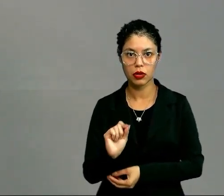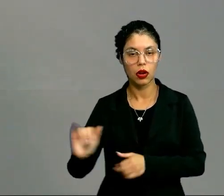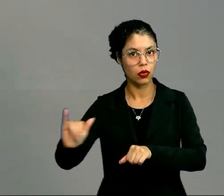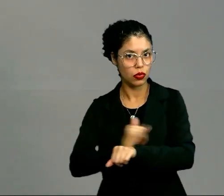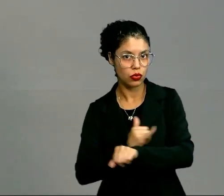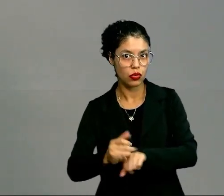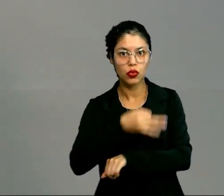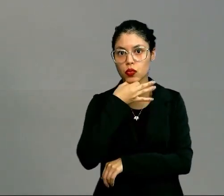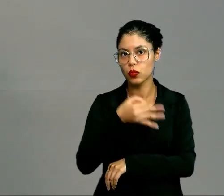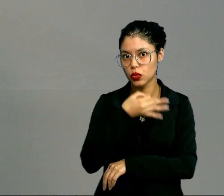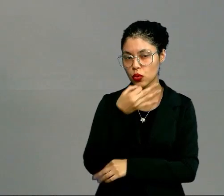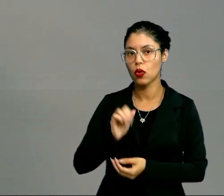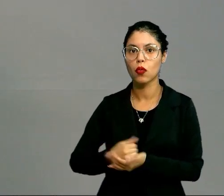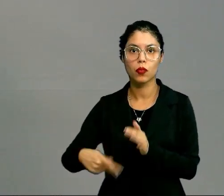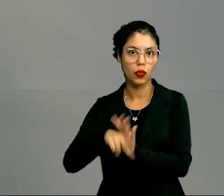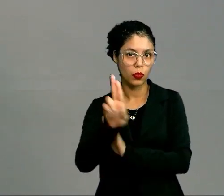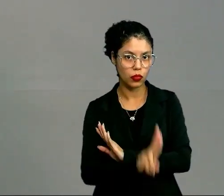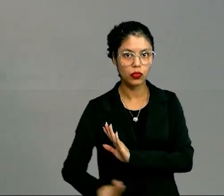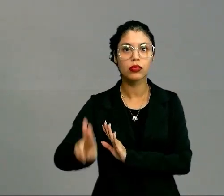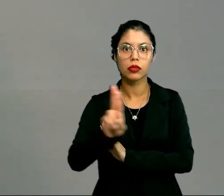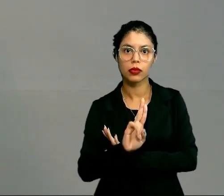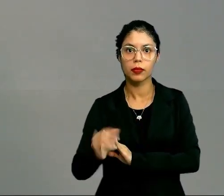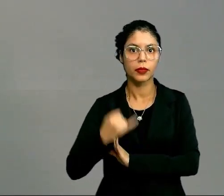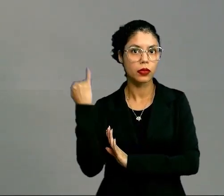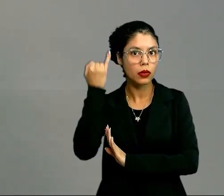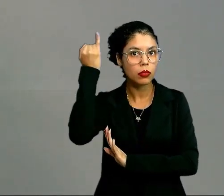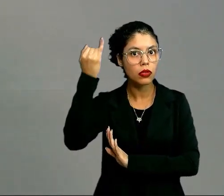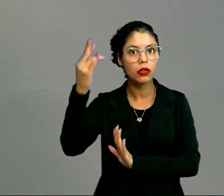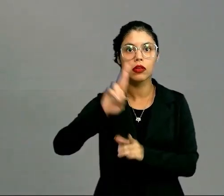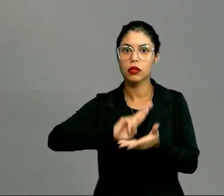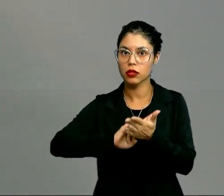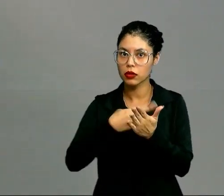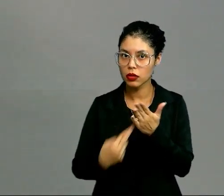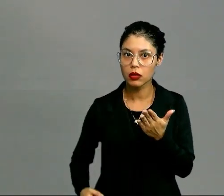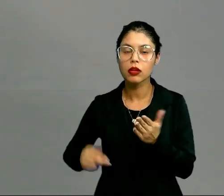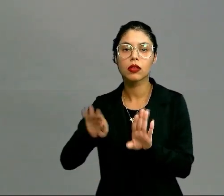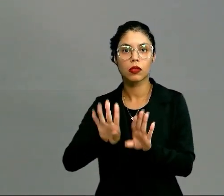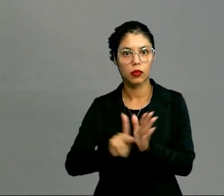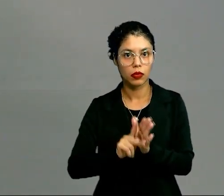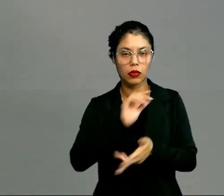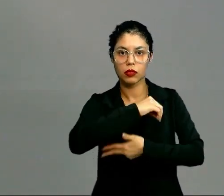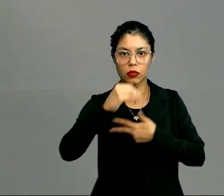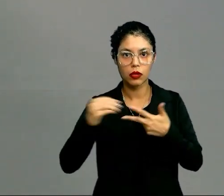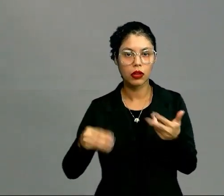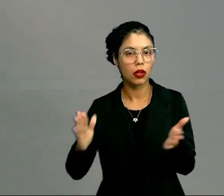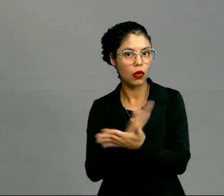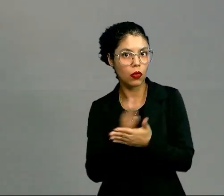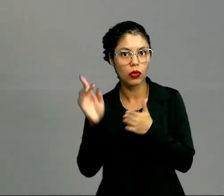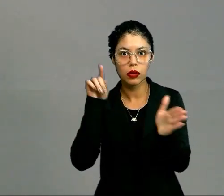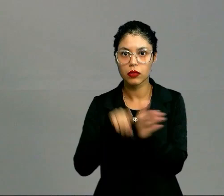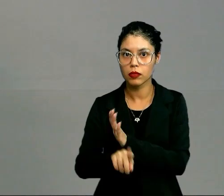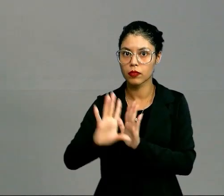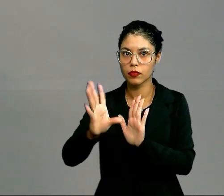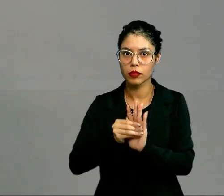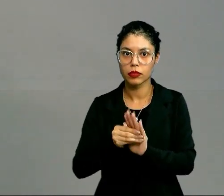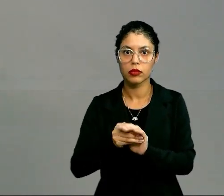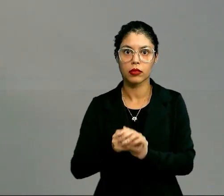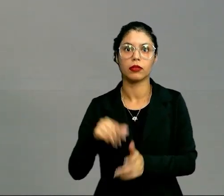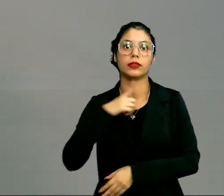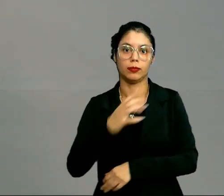uma estratégia argumentativa muito utilizada, principalmente nas redações do Enem, e algumas questões do Enem, elas não caem,